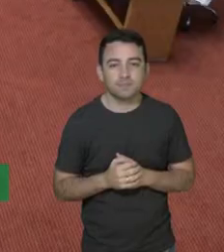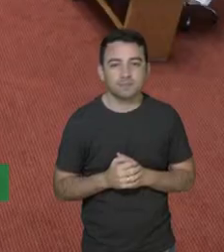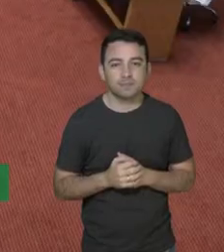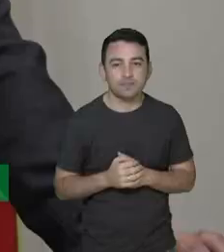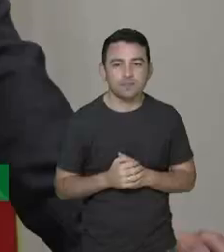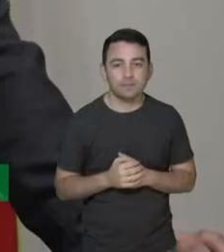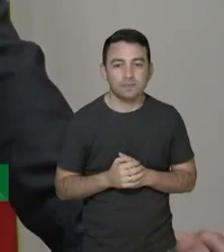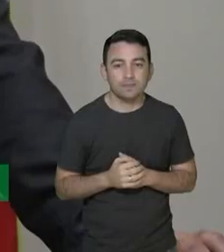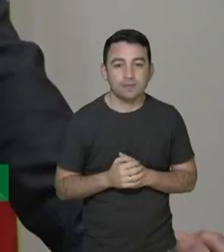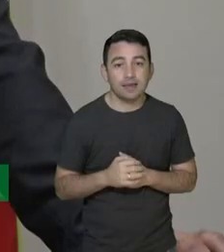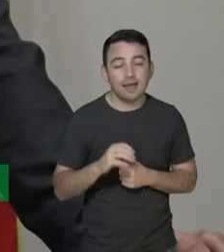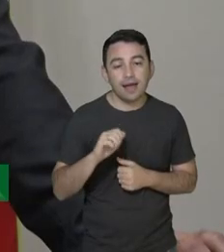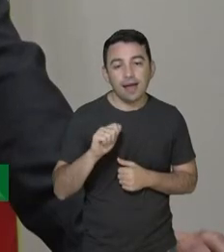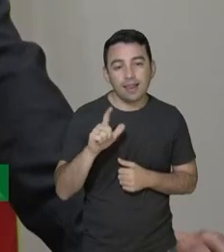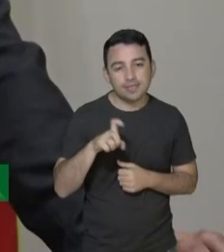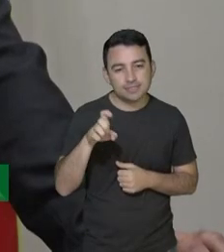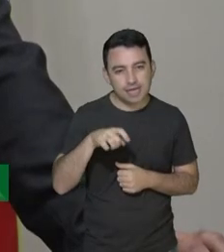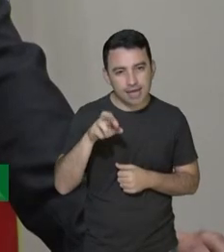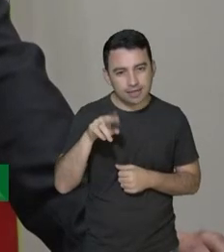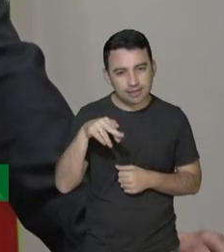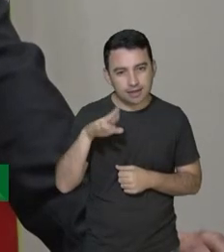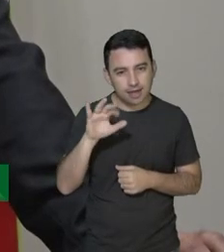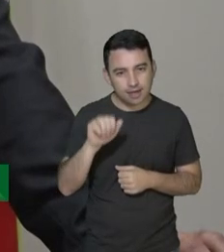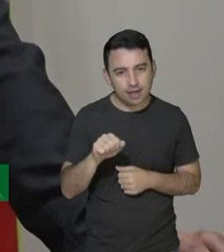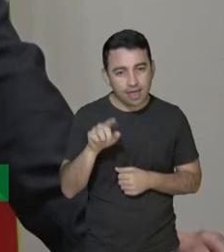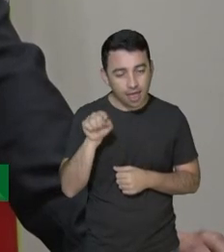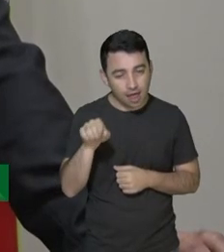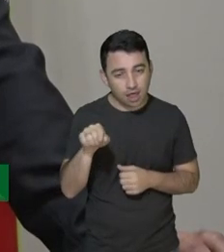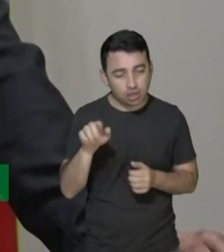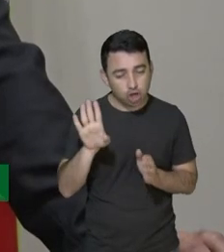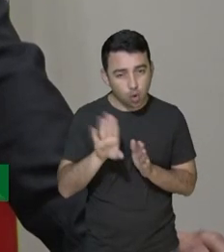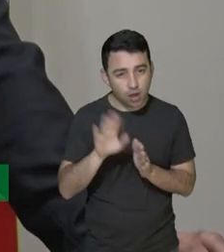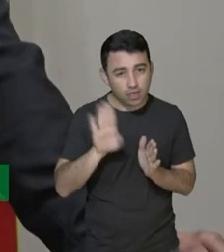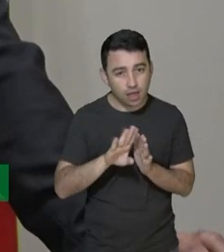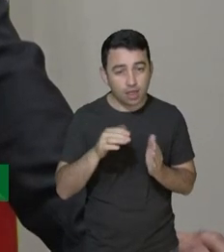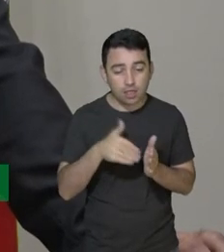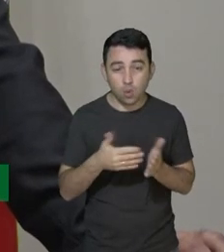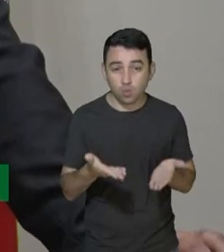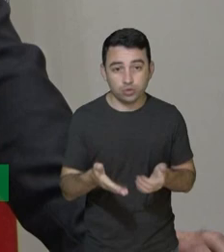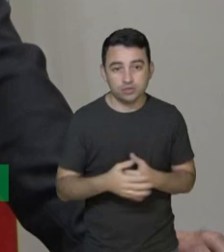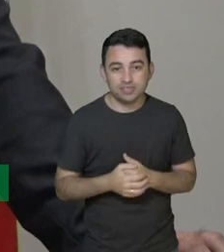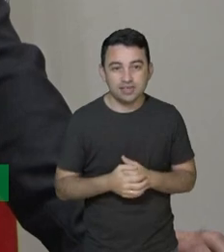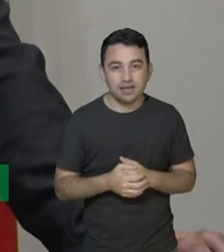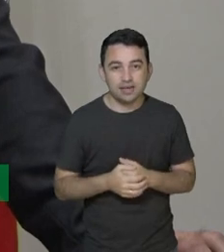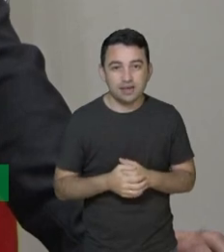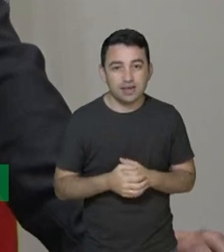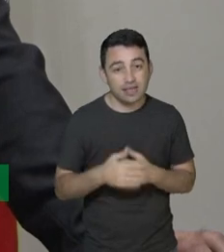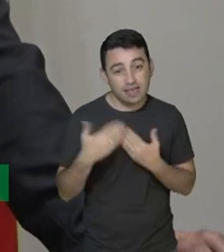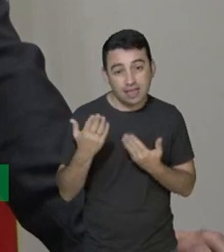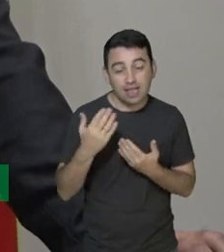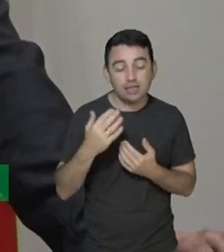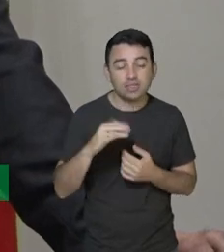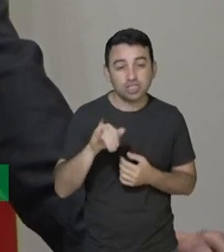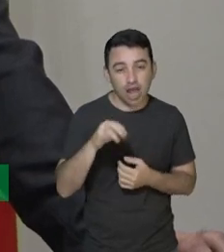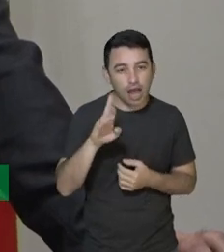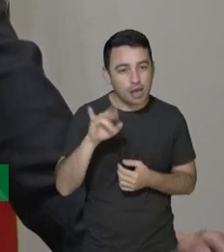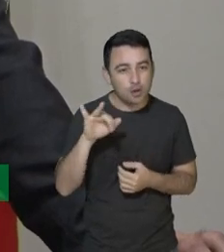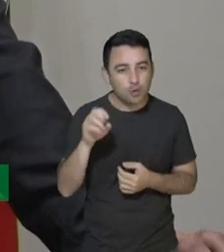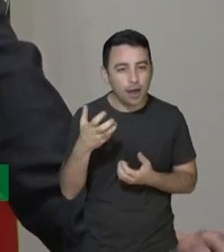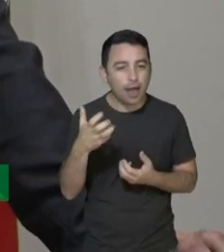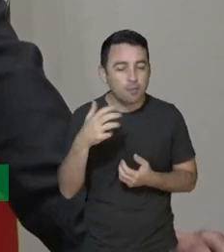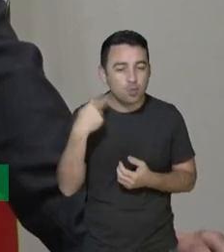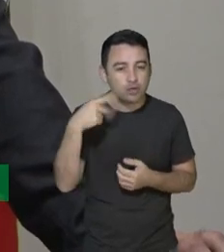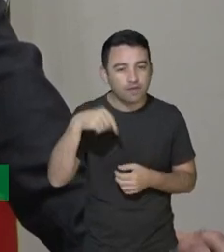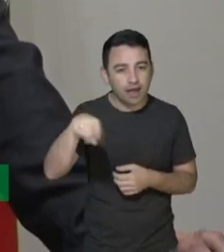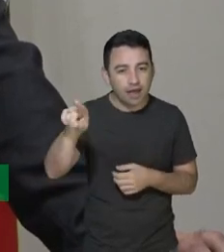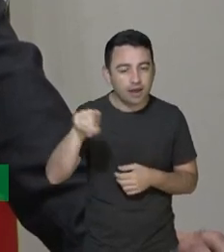A Lissandra chegou e continua até hoje. O Jairo quis ser político lá em Campos Novos, acabou indo para lá por